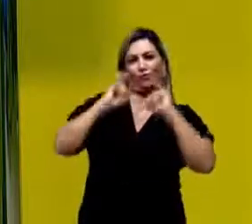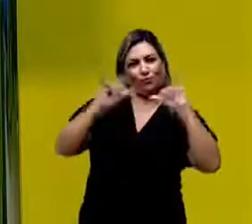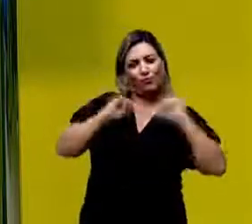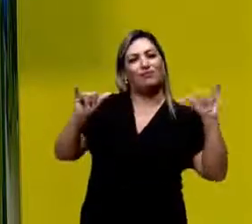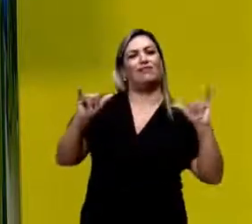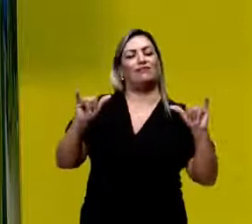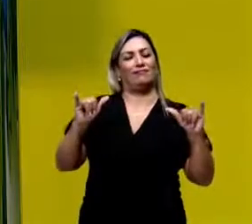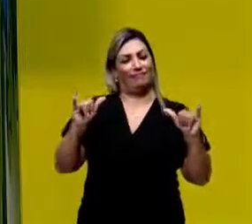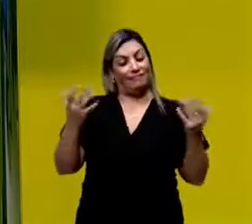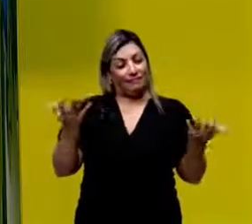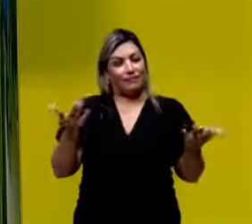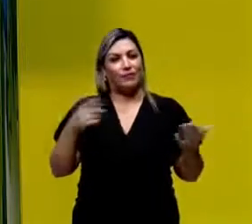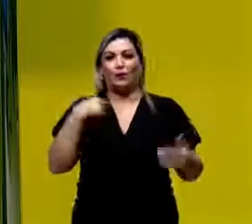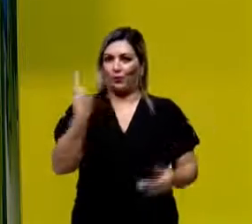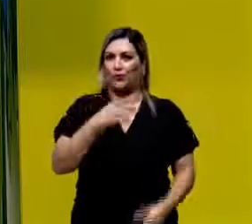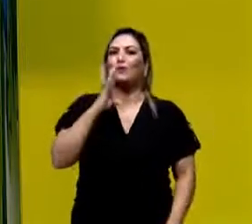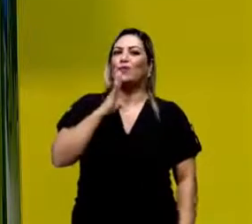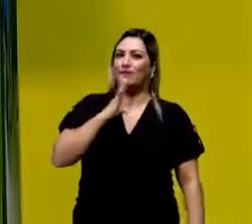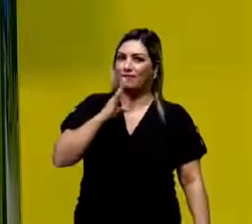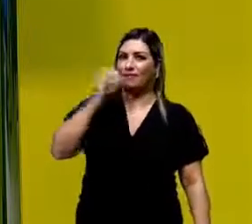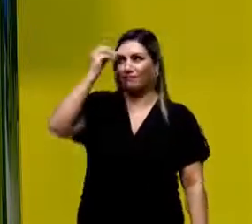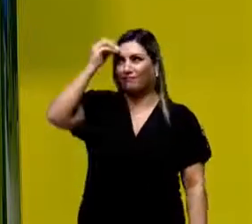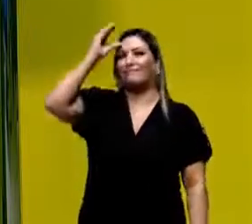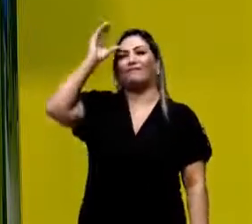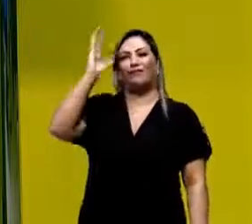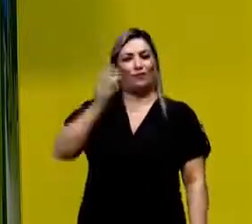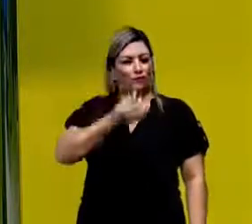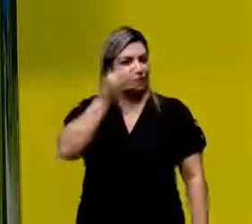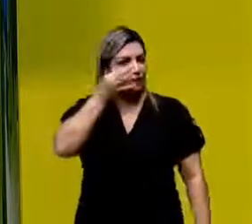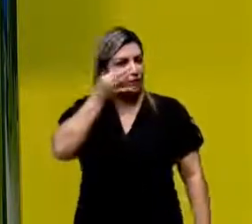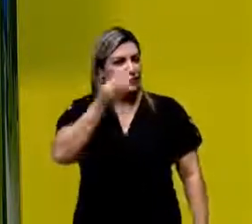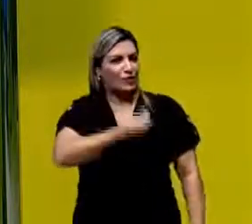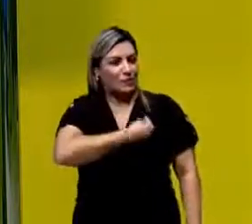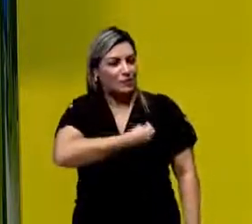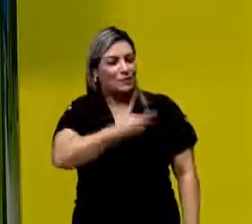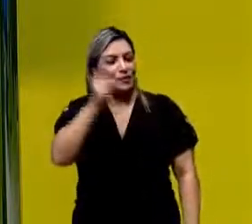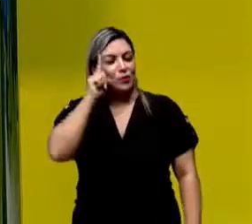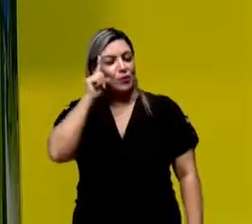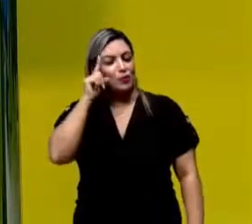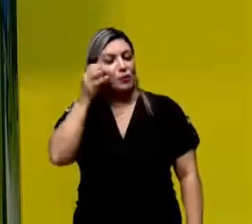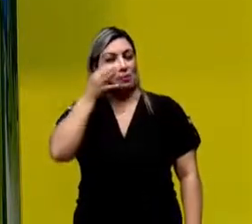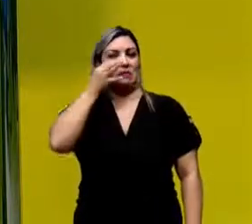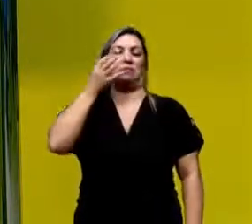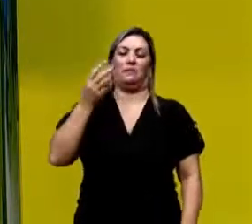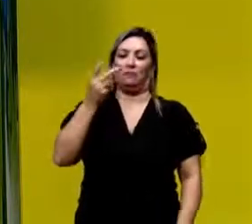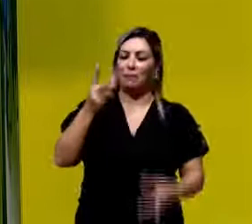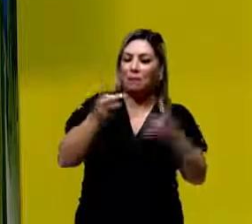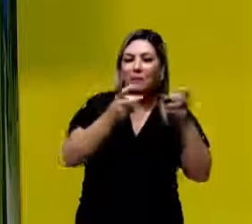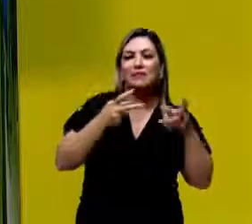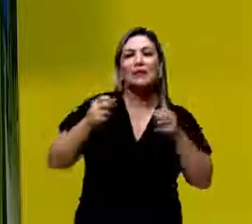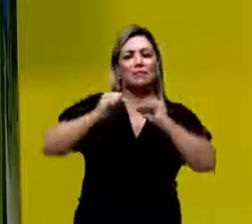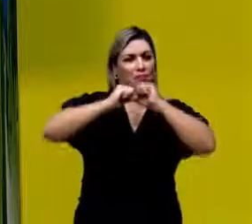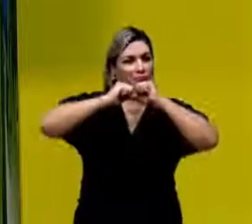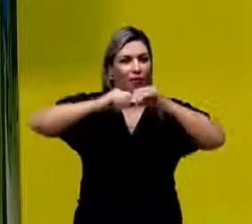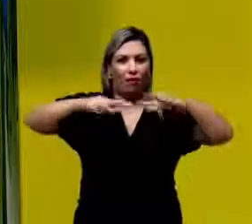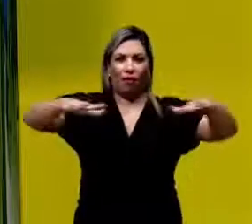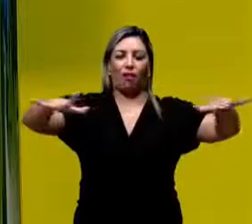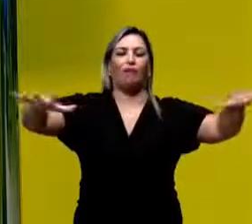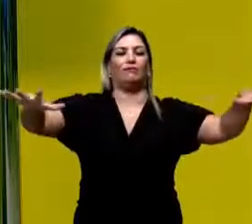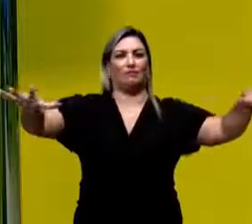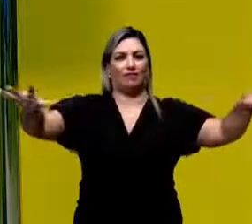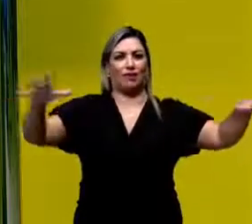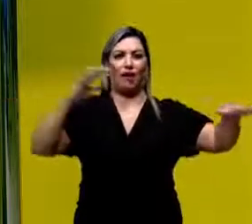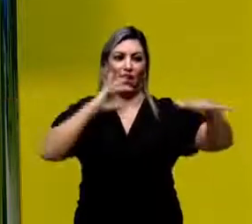todo mundo conhece né a gente vivência Essas flores nem o sol é design é as fake News espalham